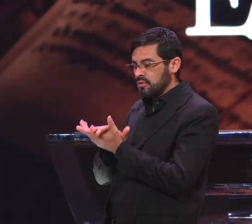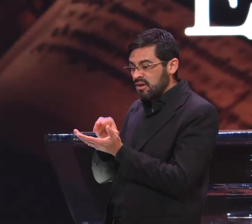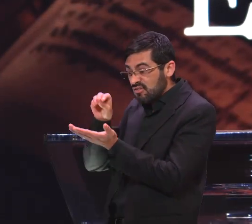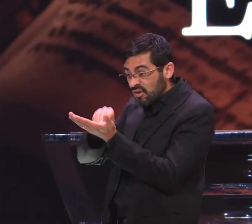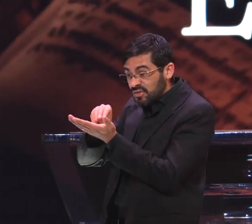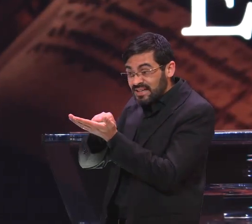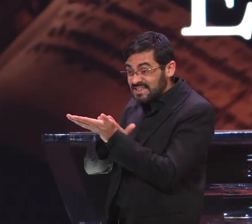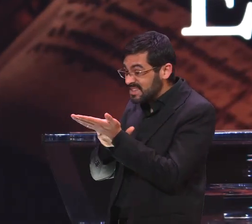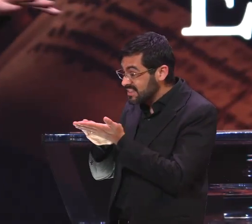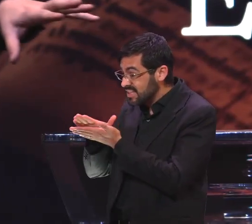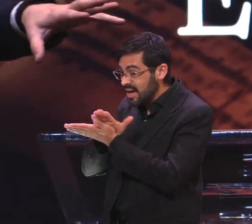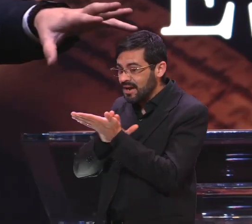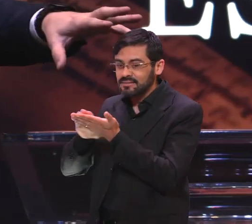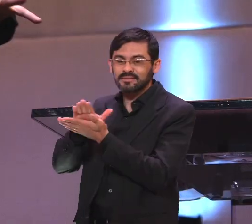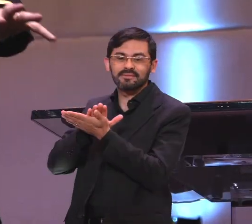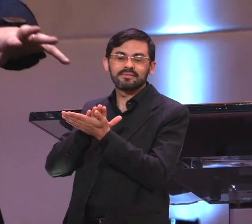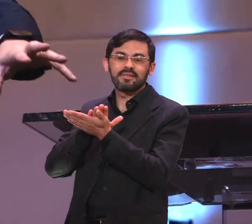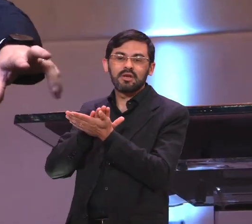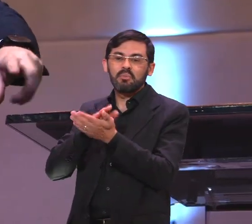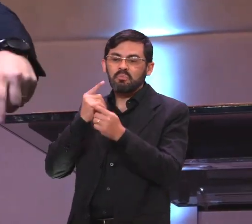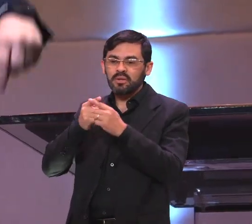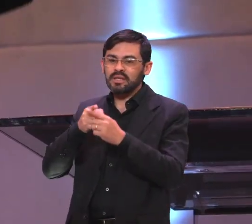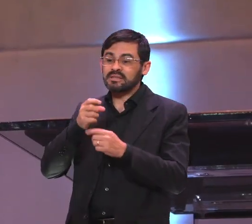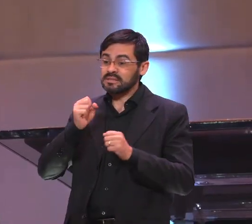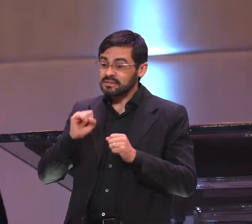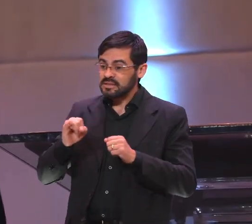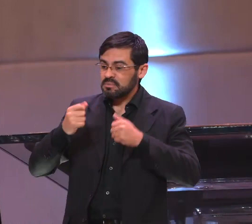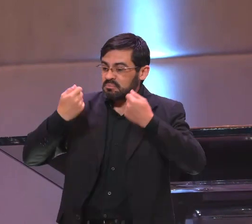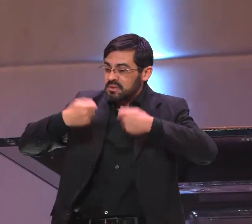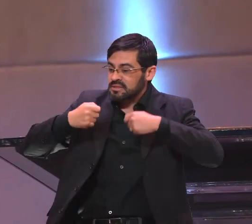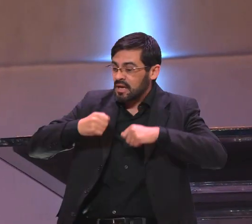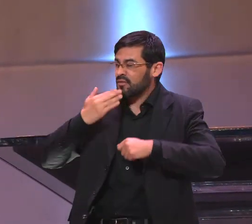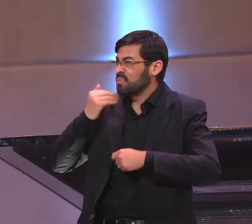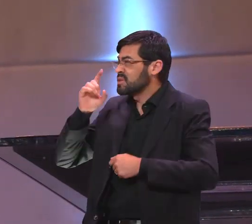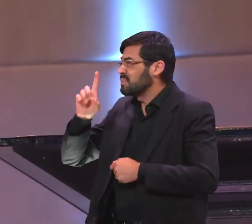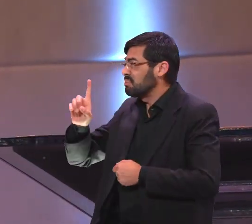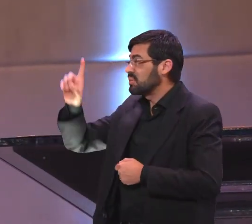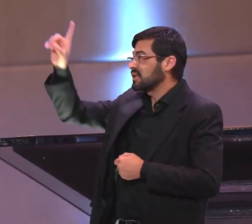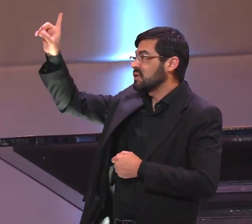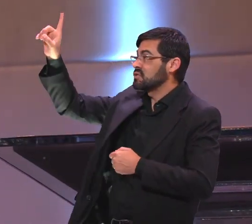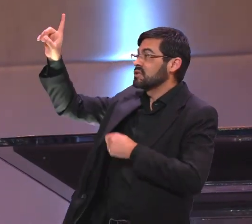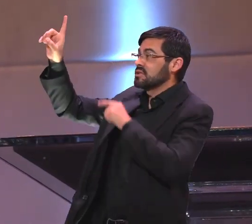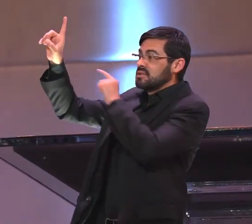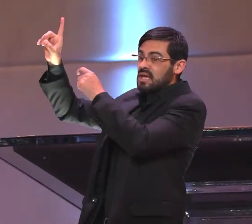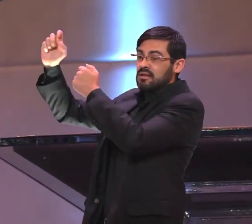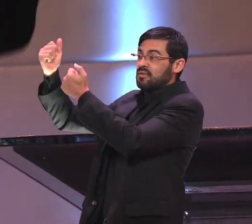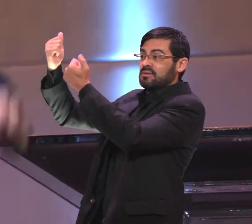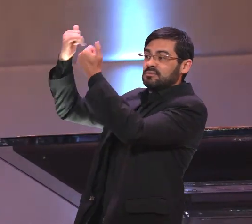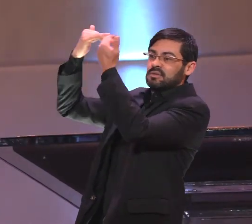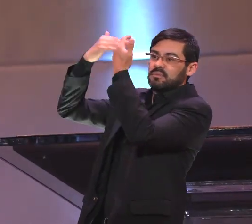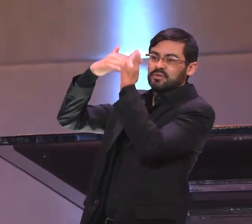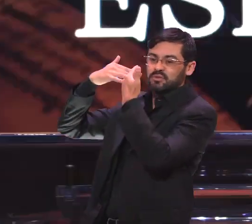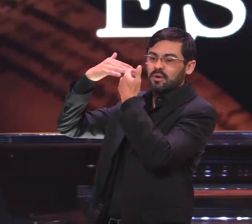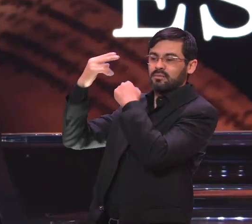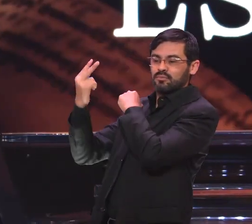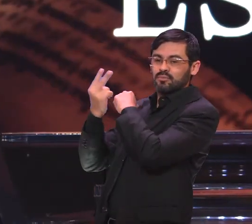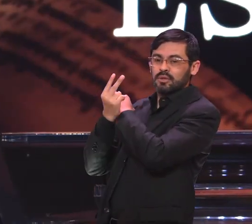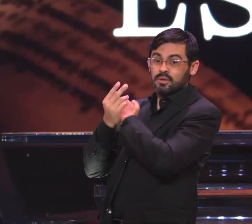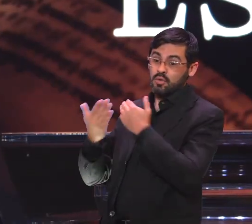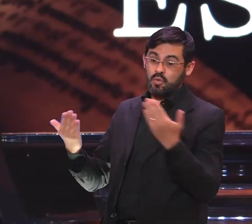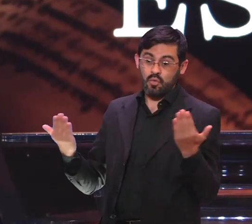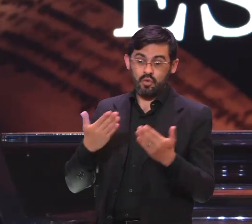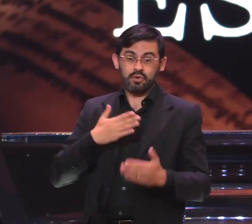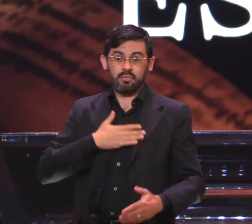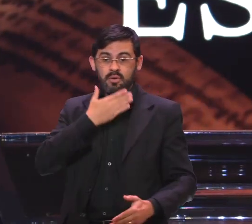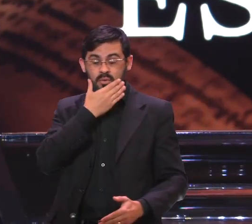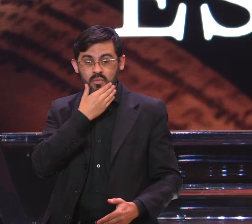nada. Porque quando a gente precisar de alguma coisa, eu vou pedir para o meu marido. Hoje o meu pai é